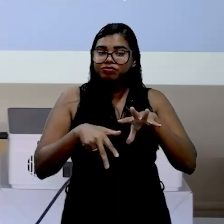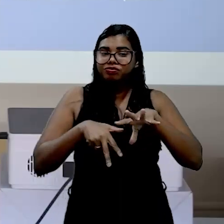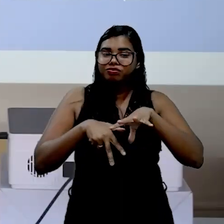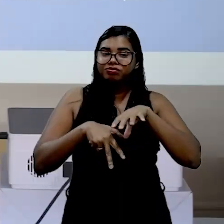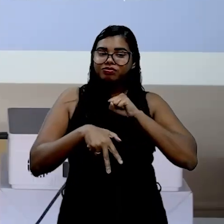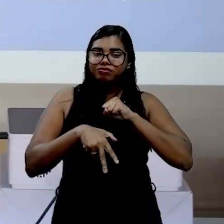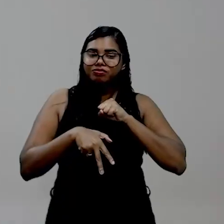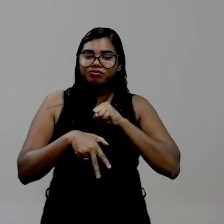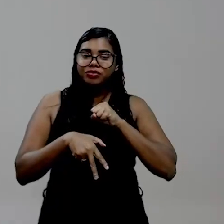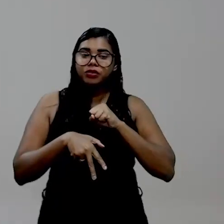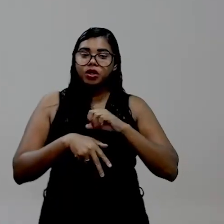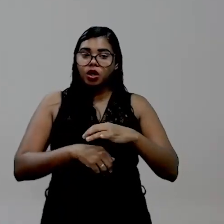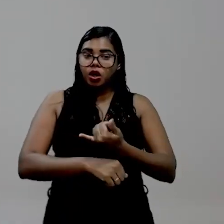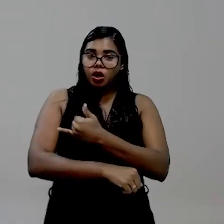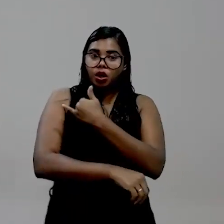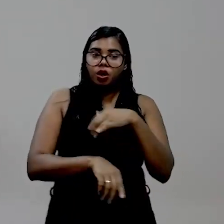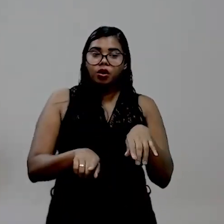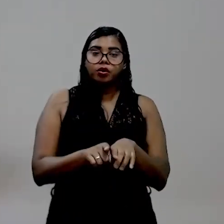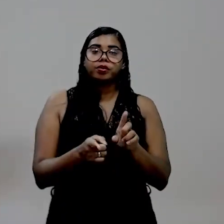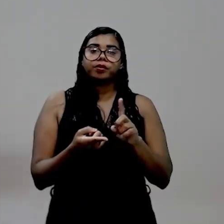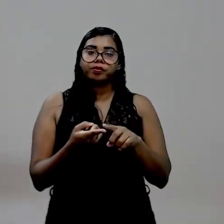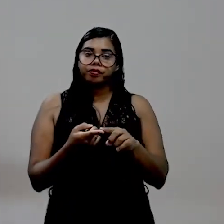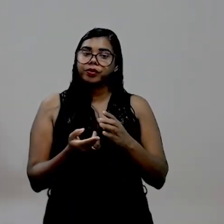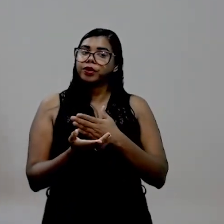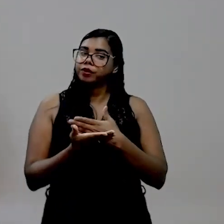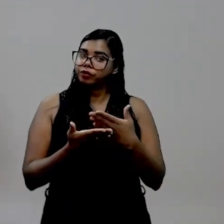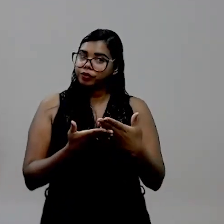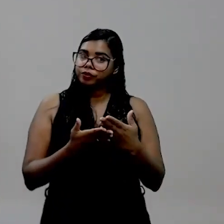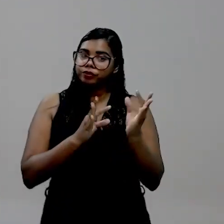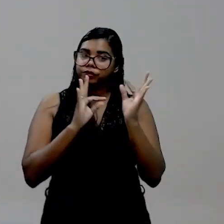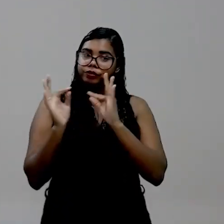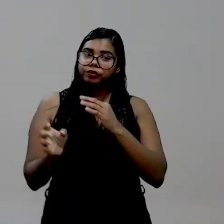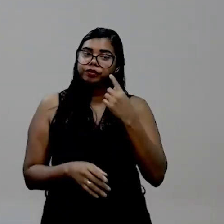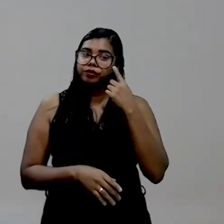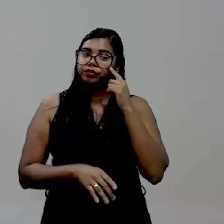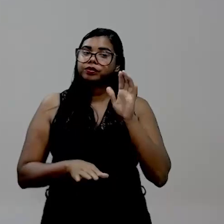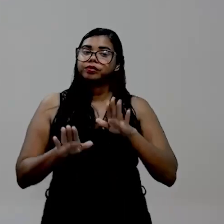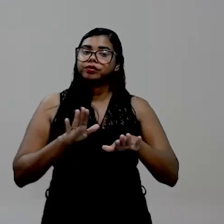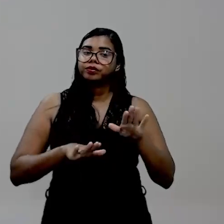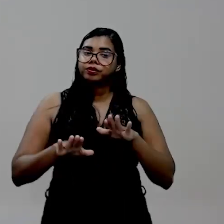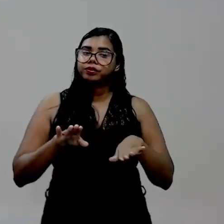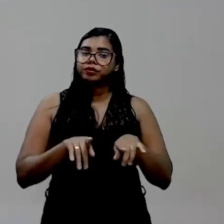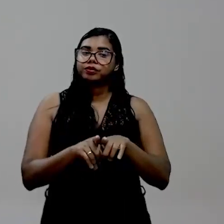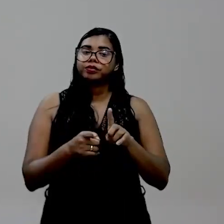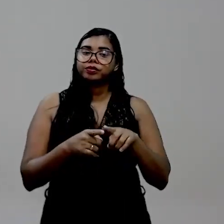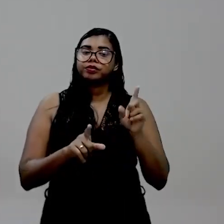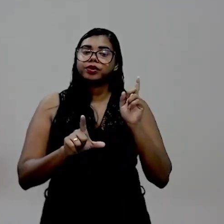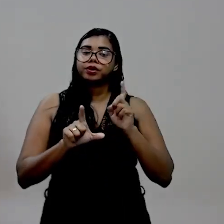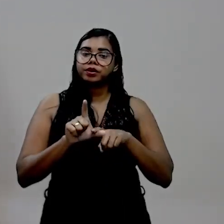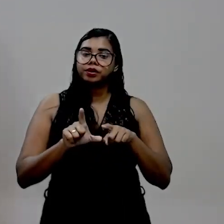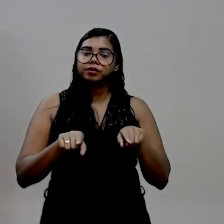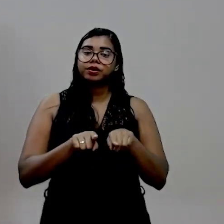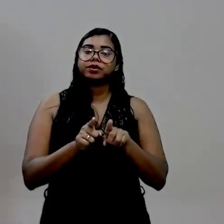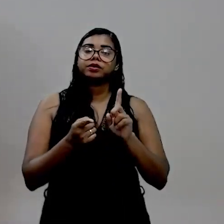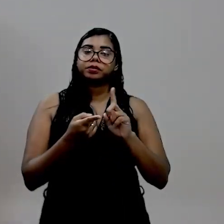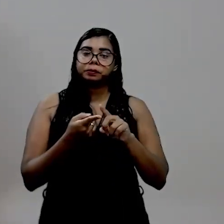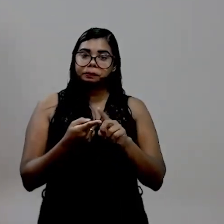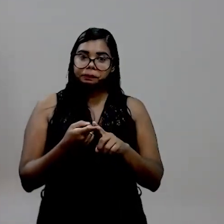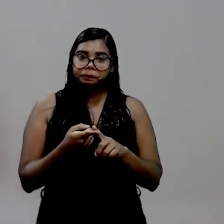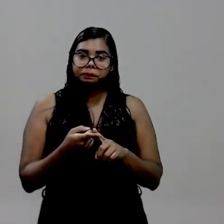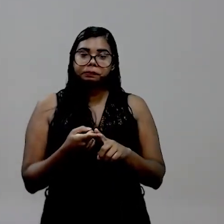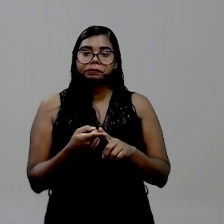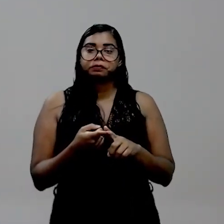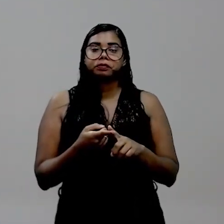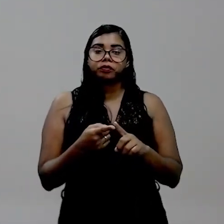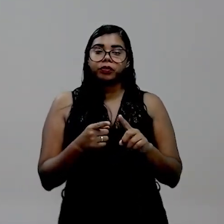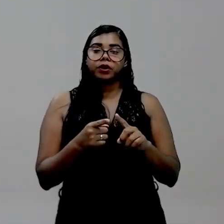obesos, deve-se começar aos 45. E dependendo da quantidade de parentes que eles